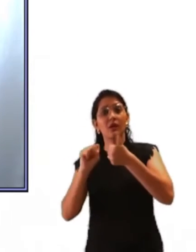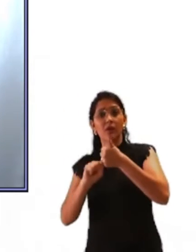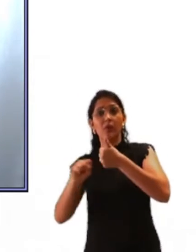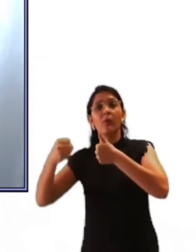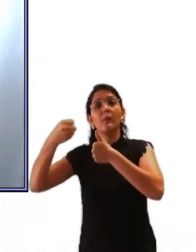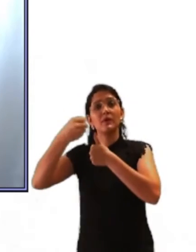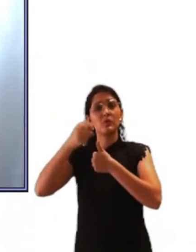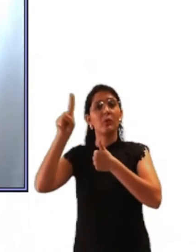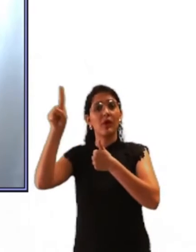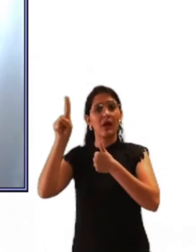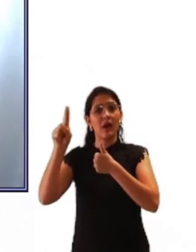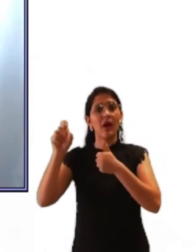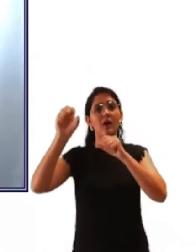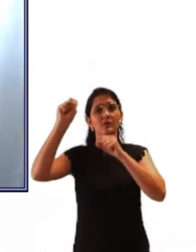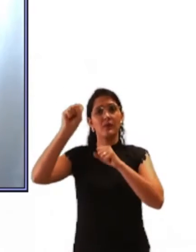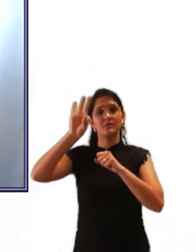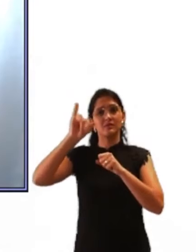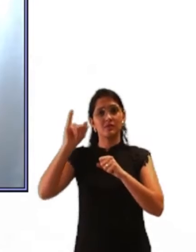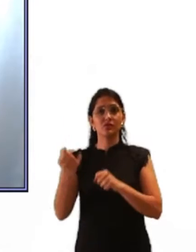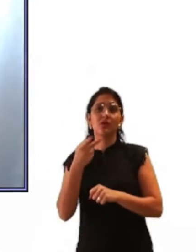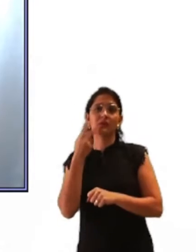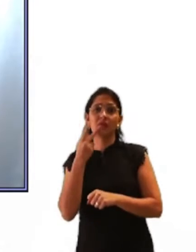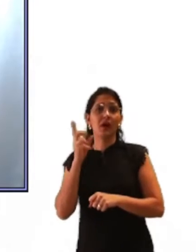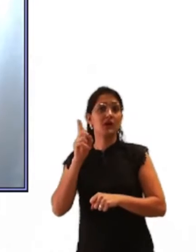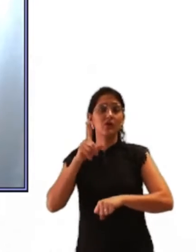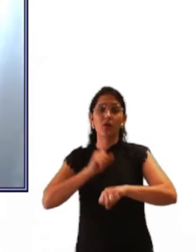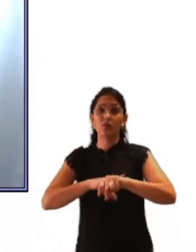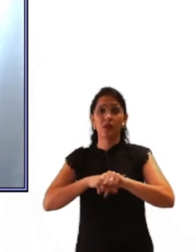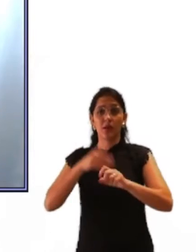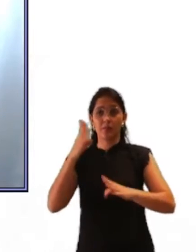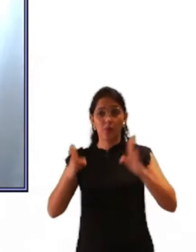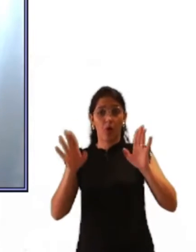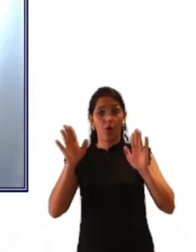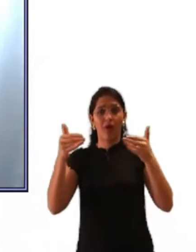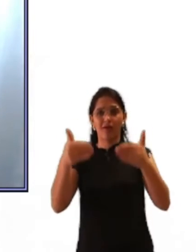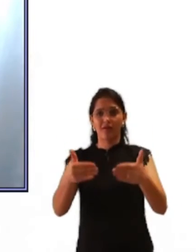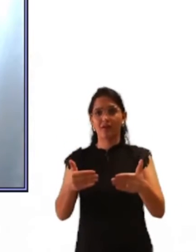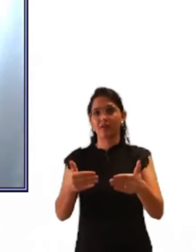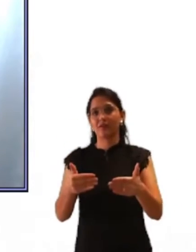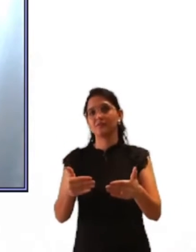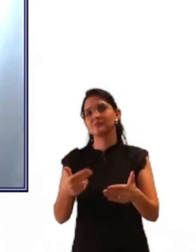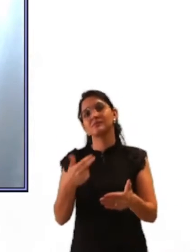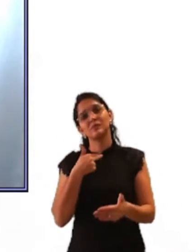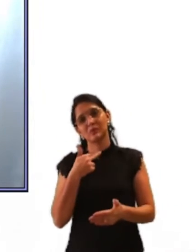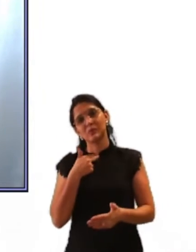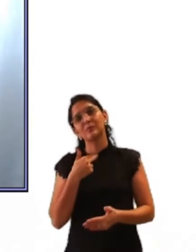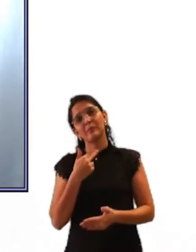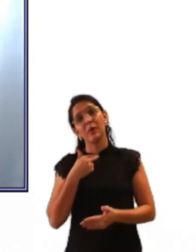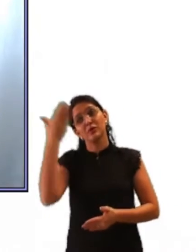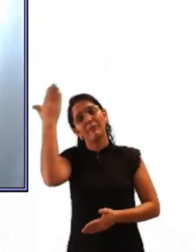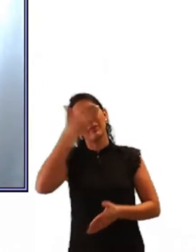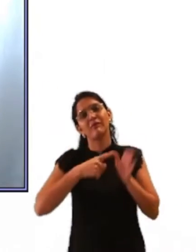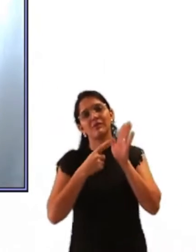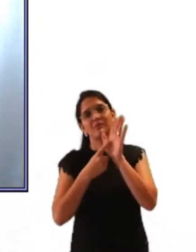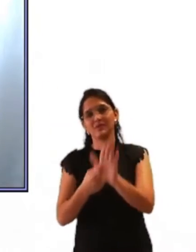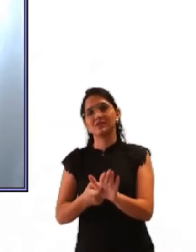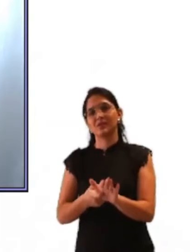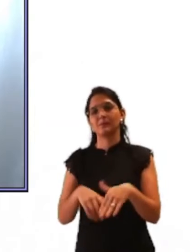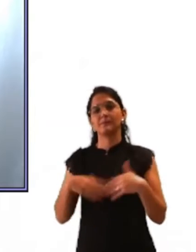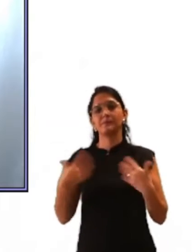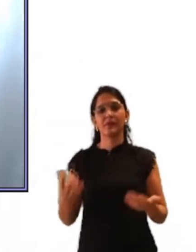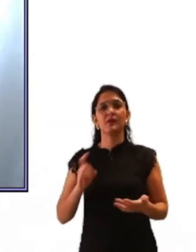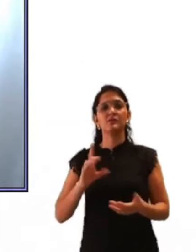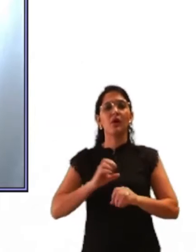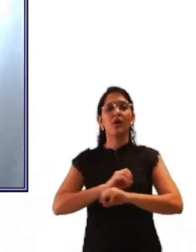que o transcurso do tempo não é o único fator, ou não pode ser o único fator a gerar uma produção antecipada de prova. Só